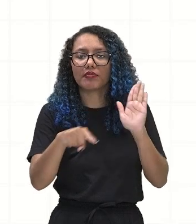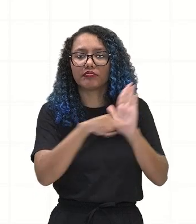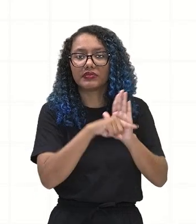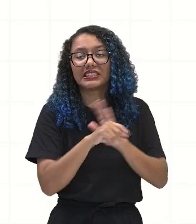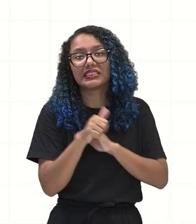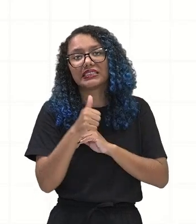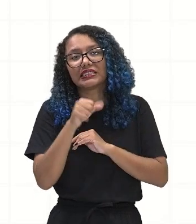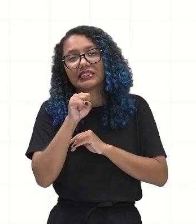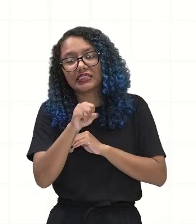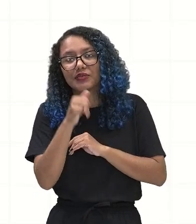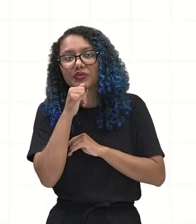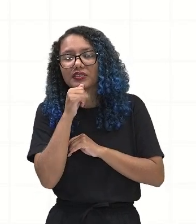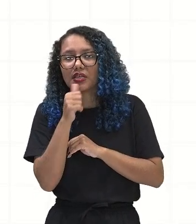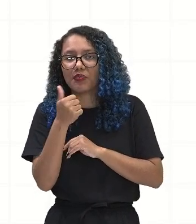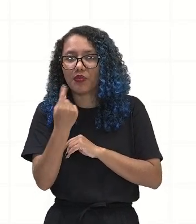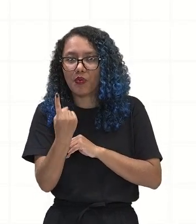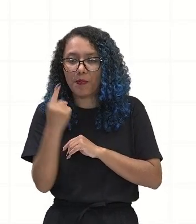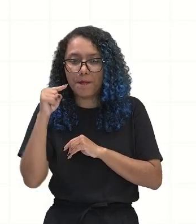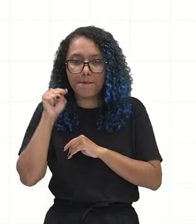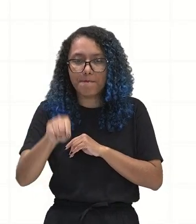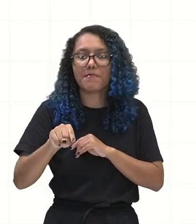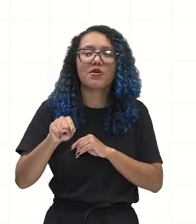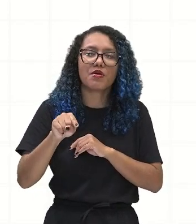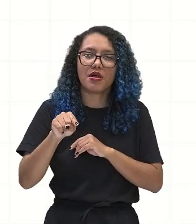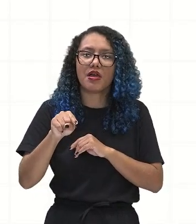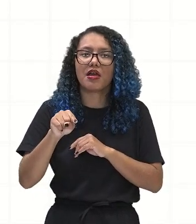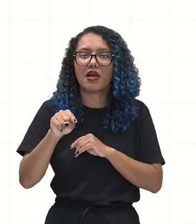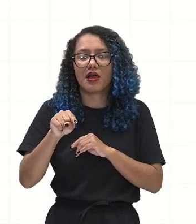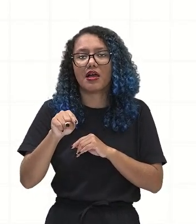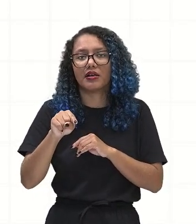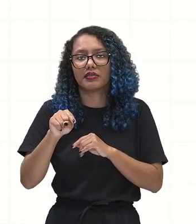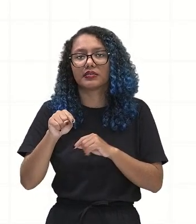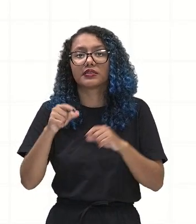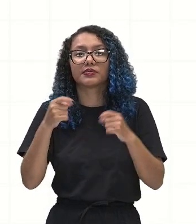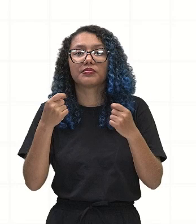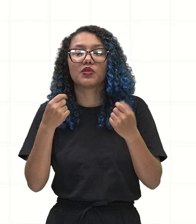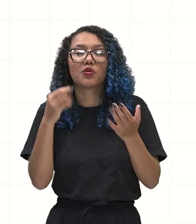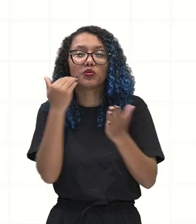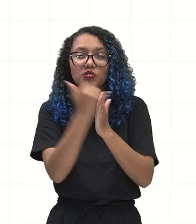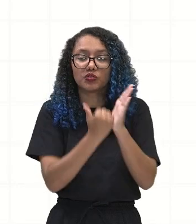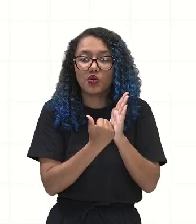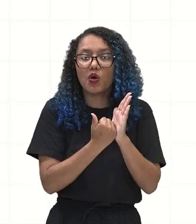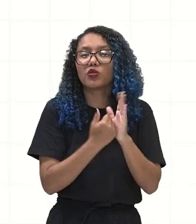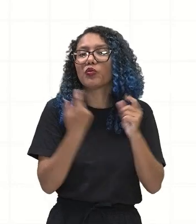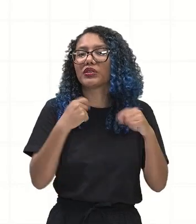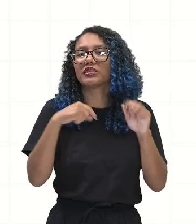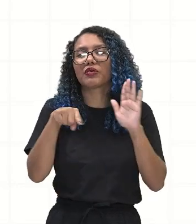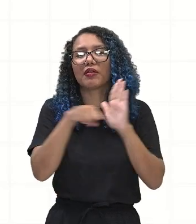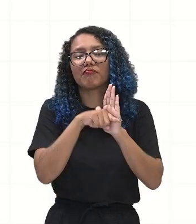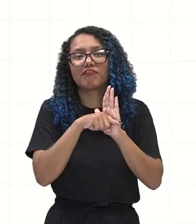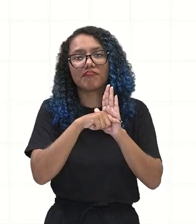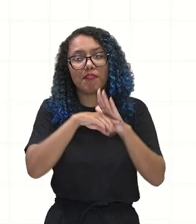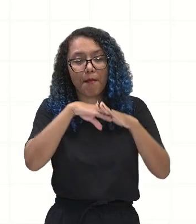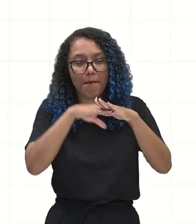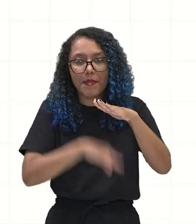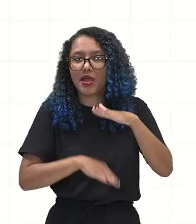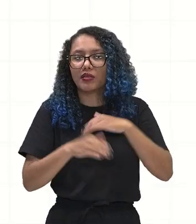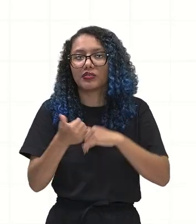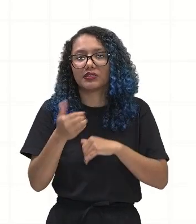eu vou pagar, né? Vou ter um desconto, vai ter que ser menos que 1.000. Tem uma subtração. No caso do